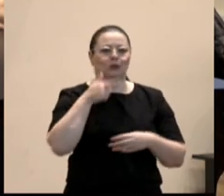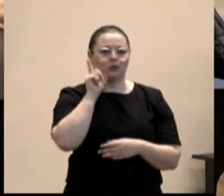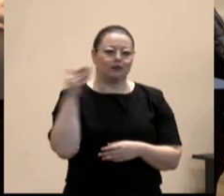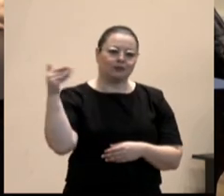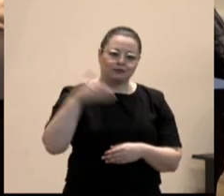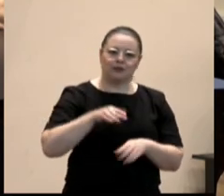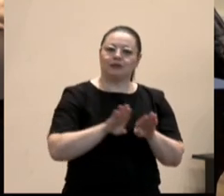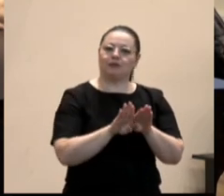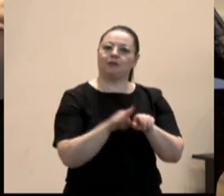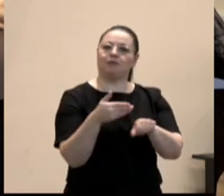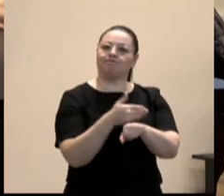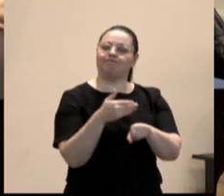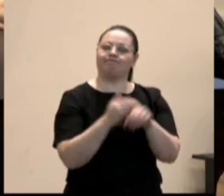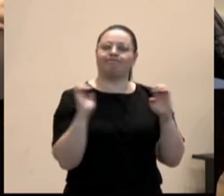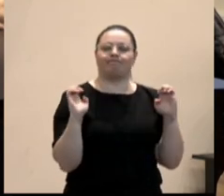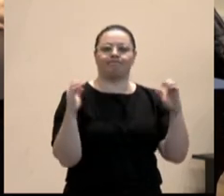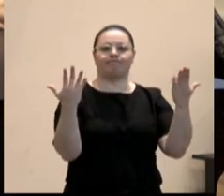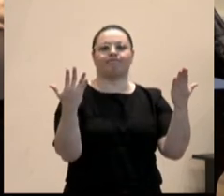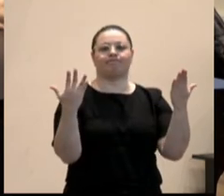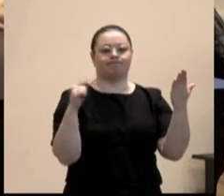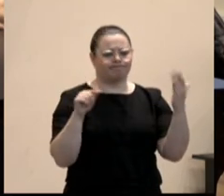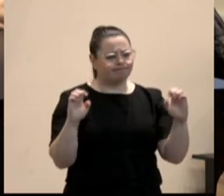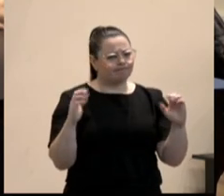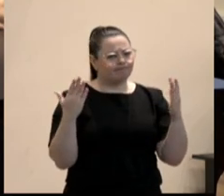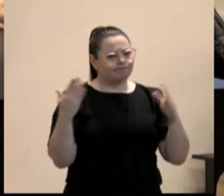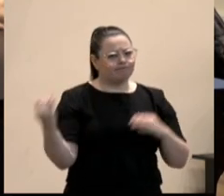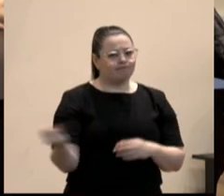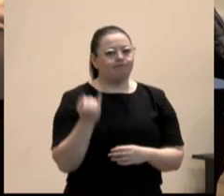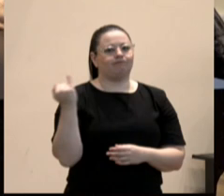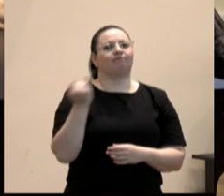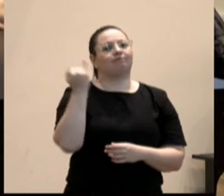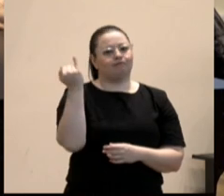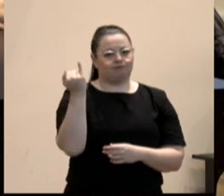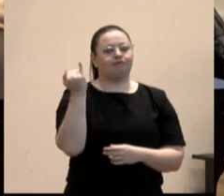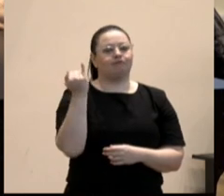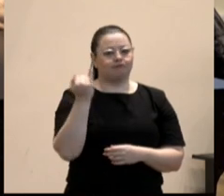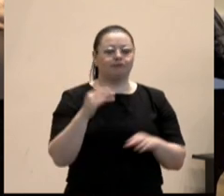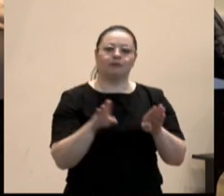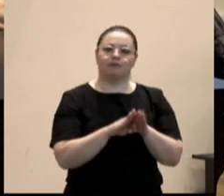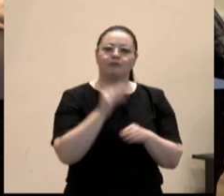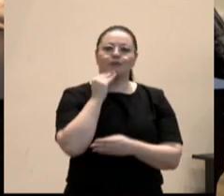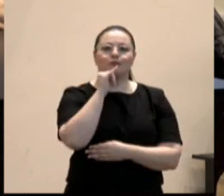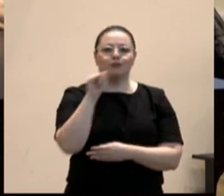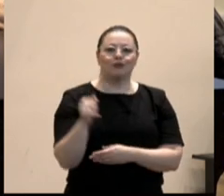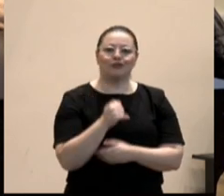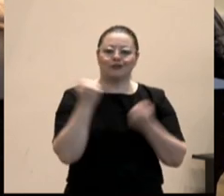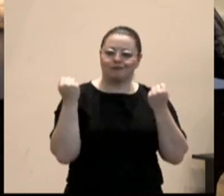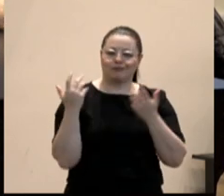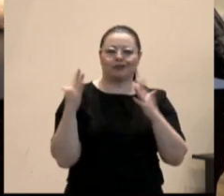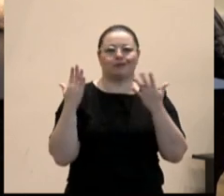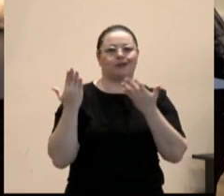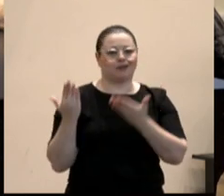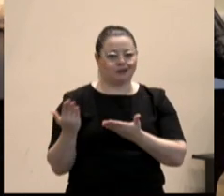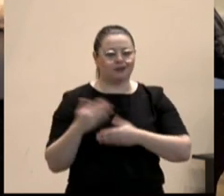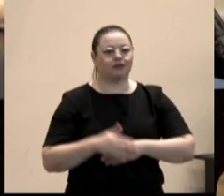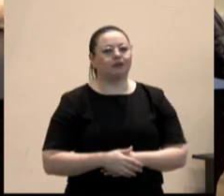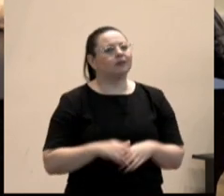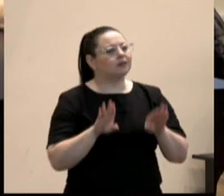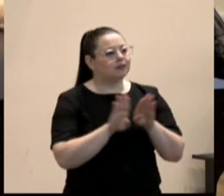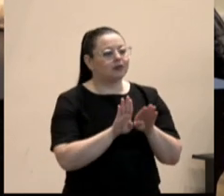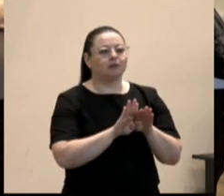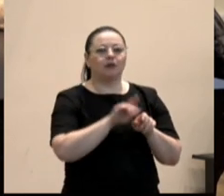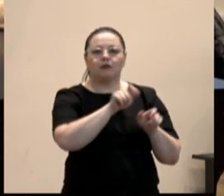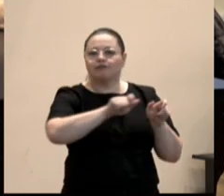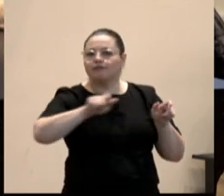desse evento que eu considero da maior importância, e já te parabenizo e a todos os envolvidos por